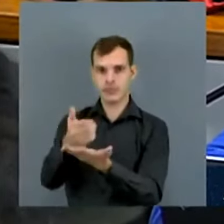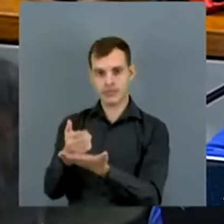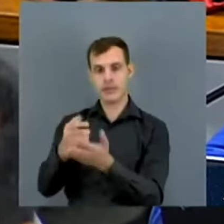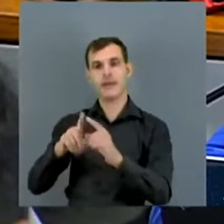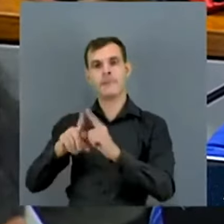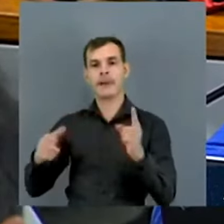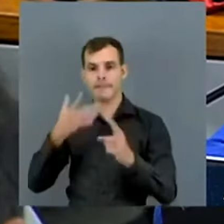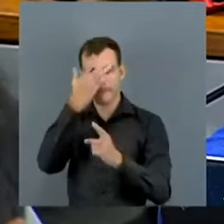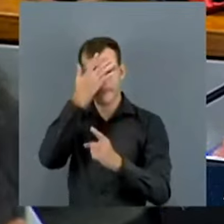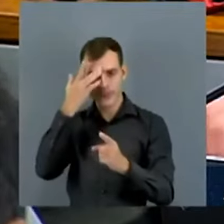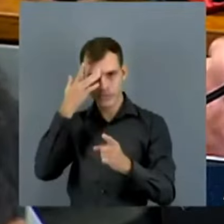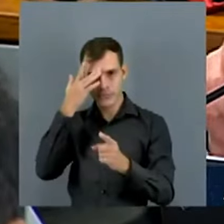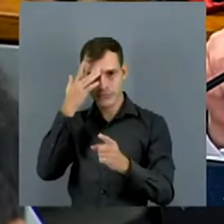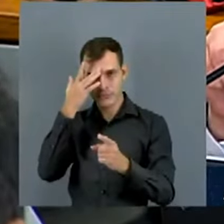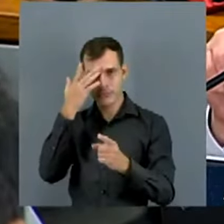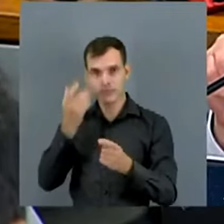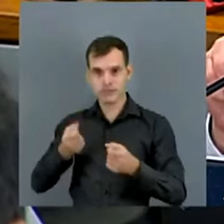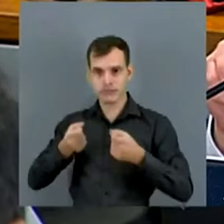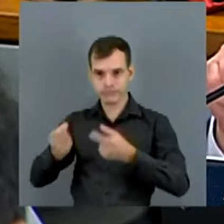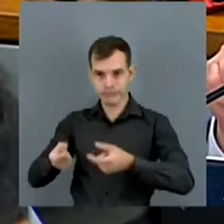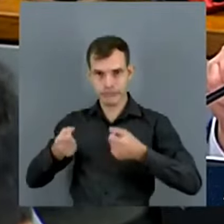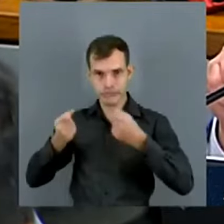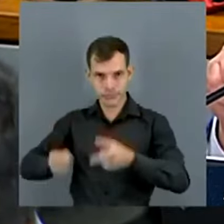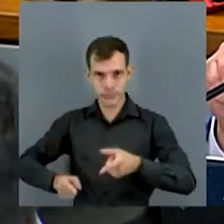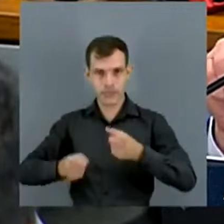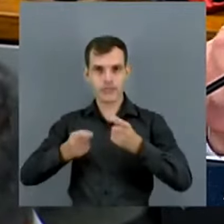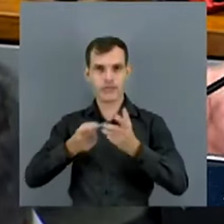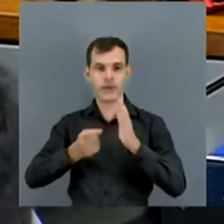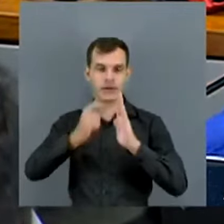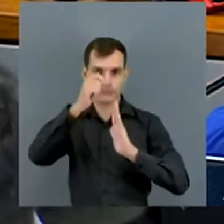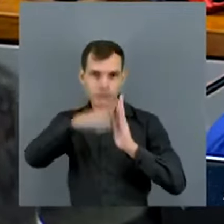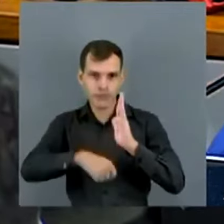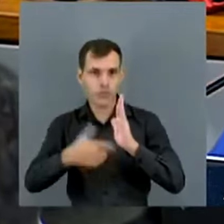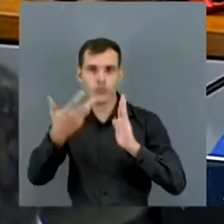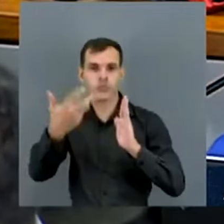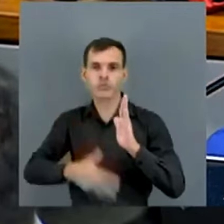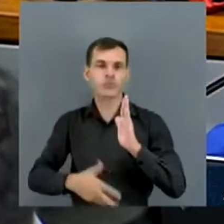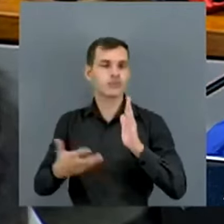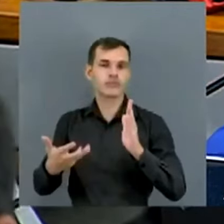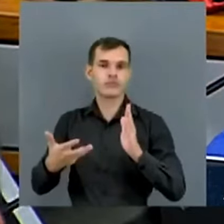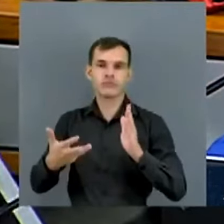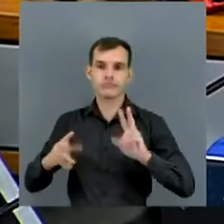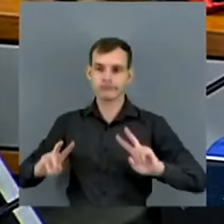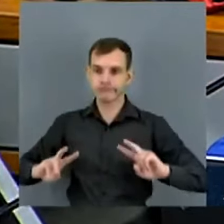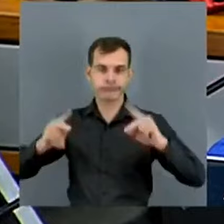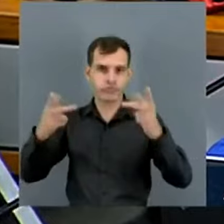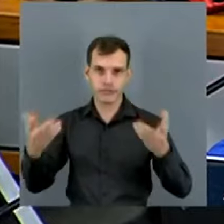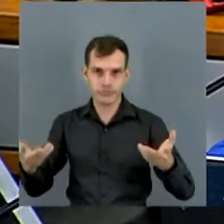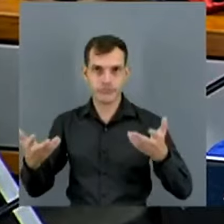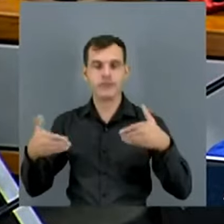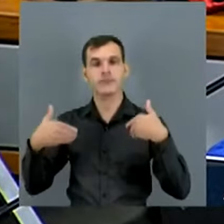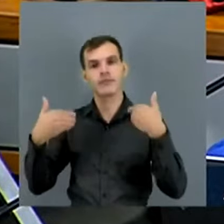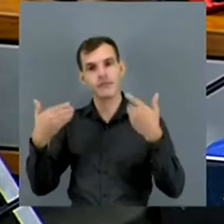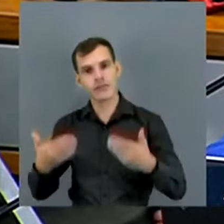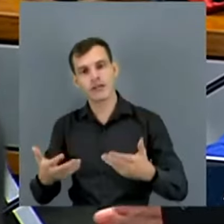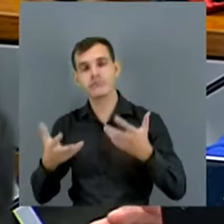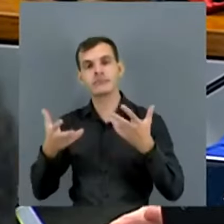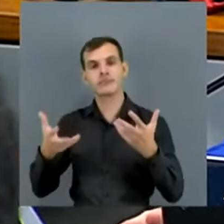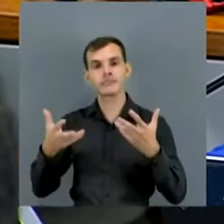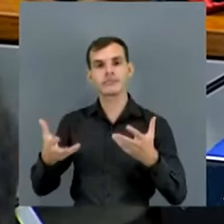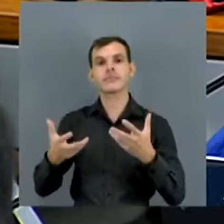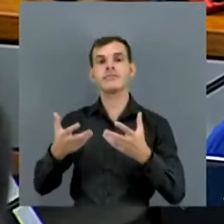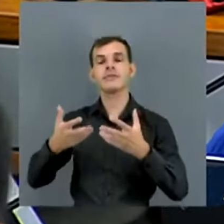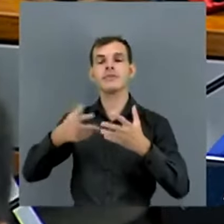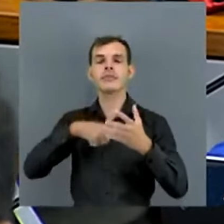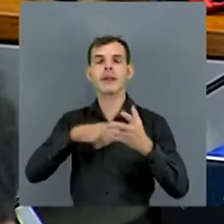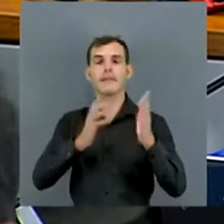Em instantes, começa a sessão plenária do Senado Federal, onde deve ser analisado essa reforma tributária